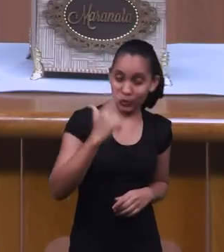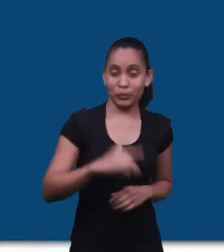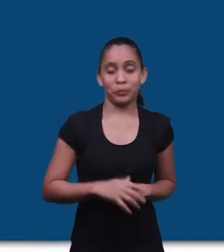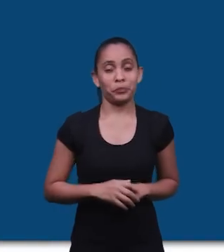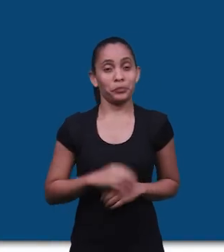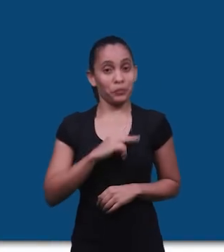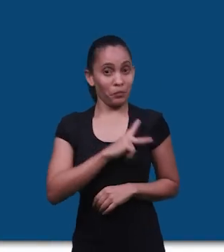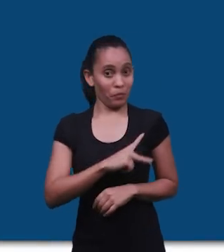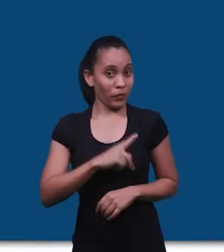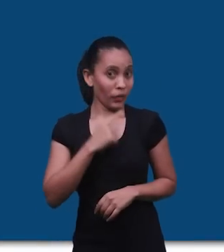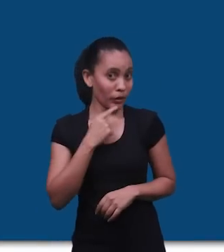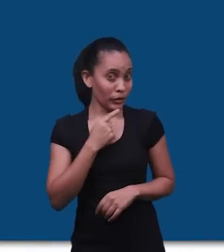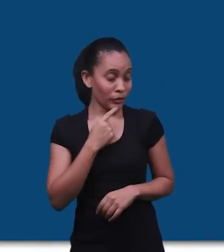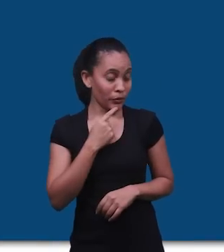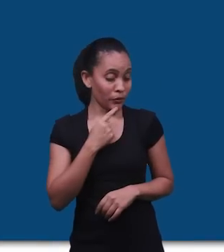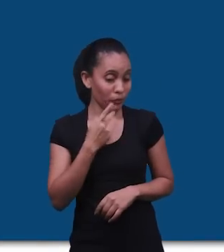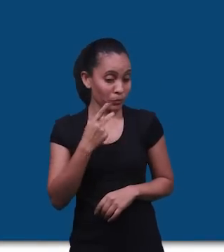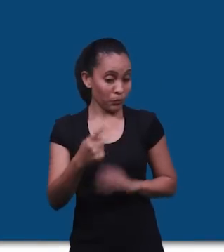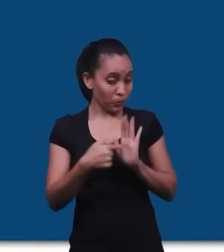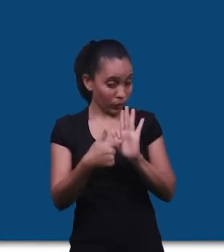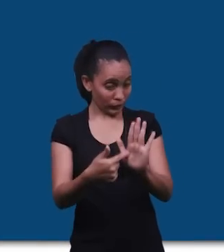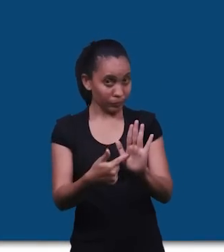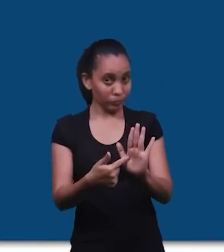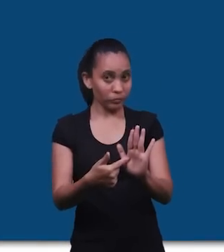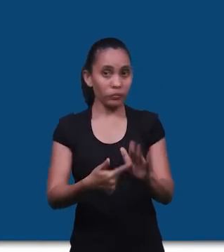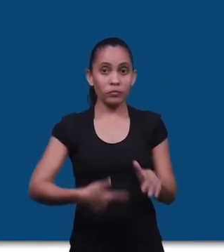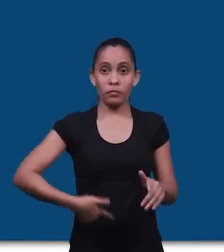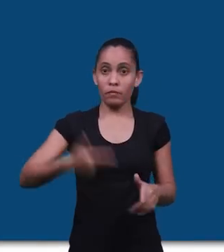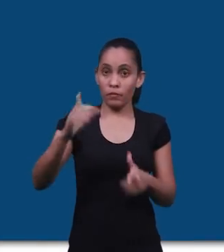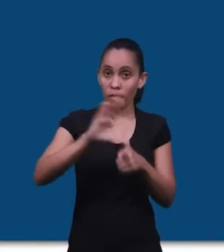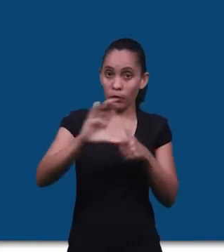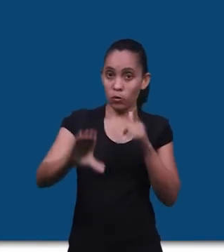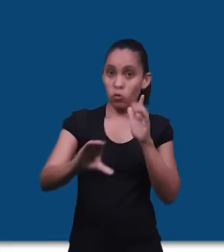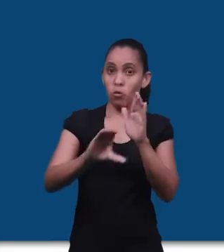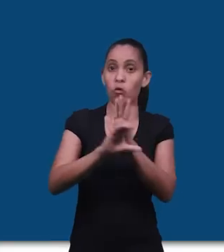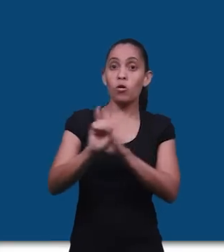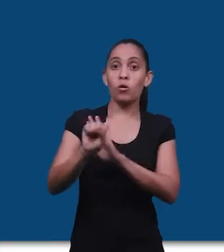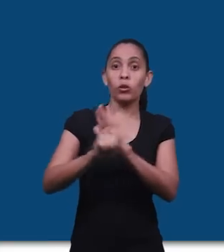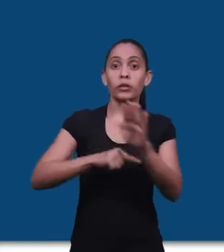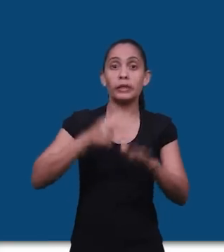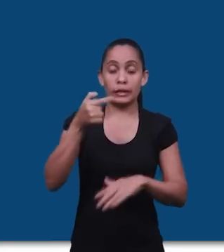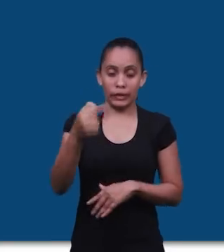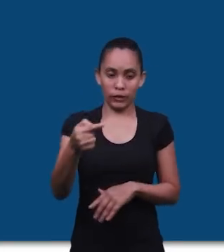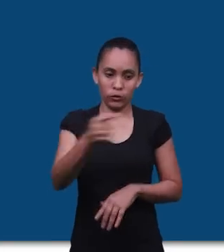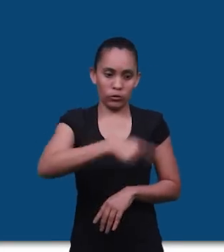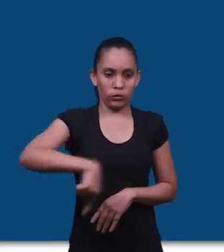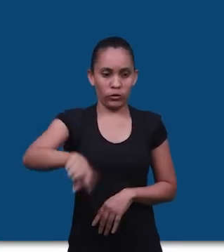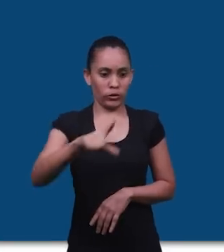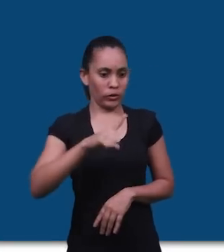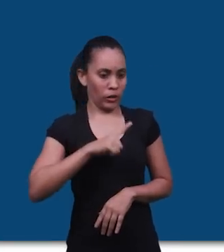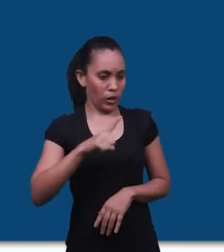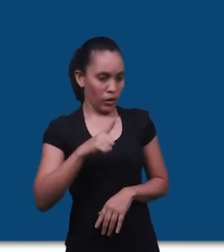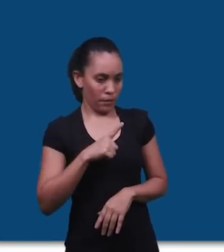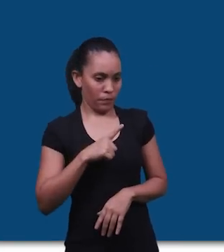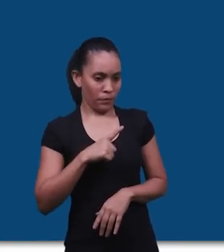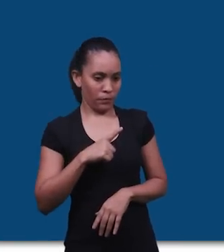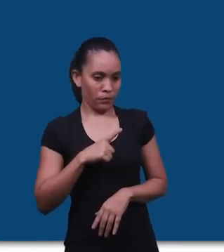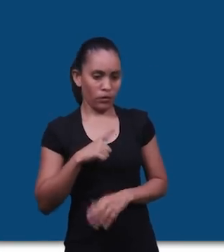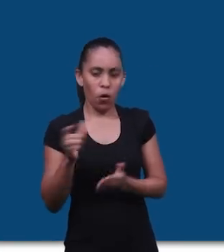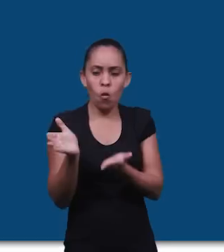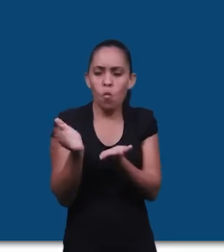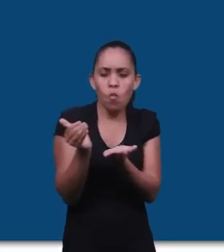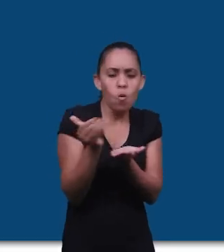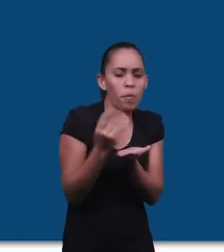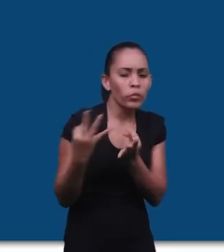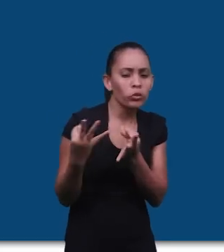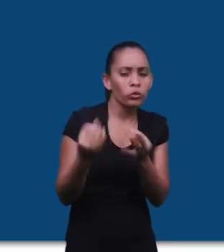assim, 2 Coríntios 8:7, a palavra diz assim: portanto, assim, como em tudo sois abundantes